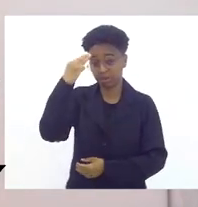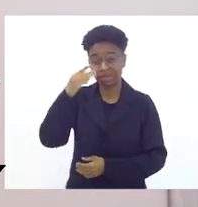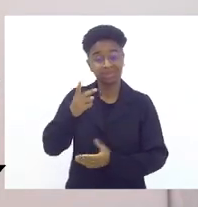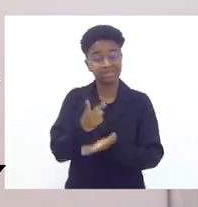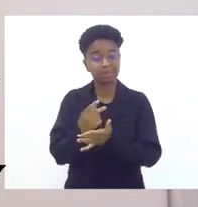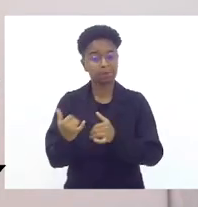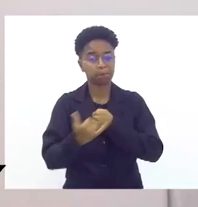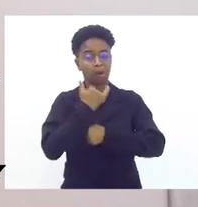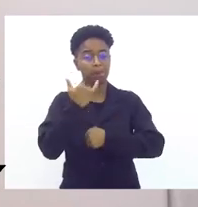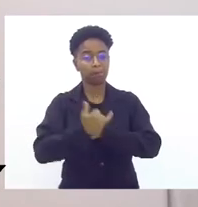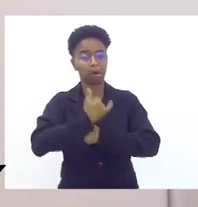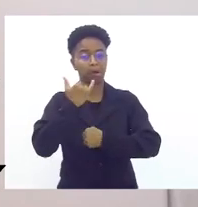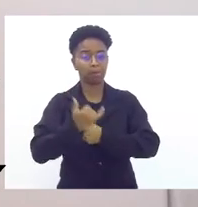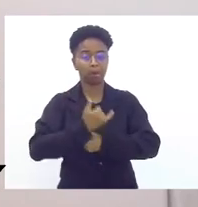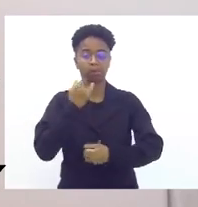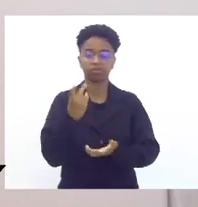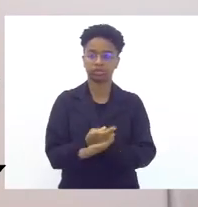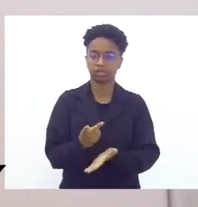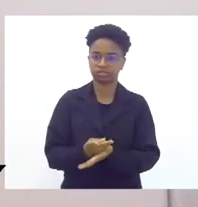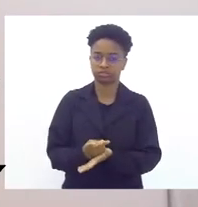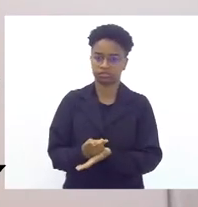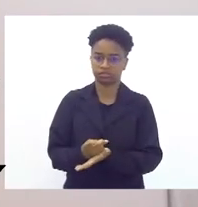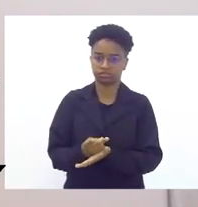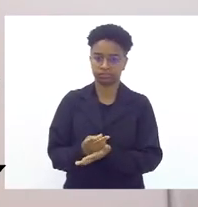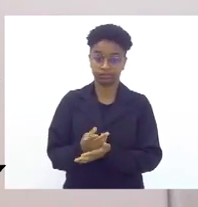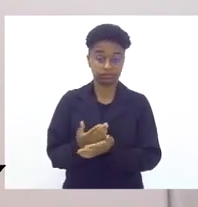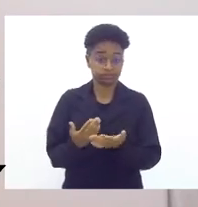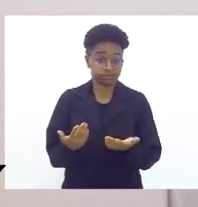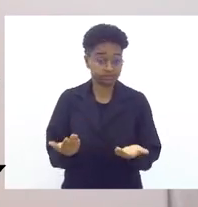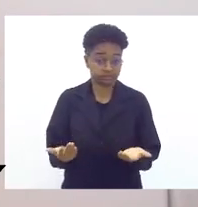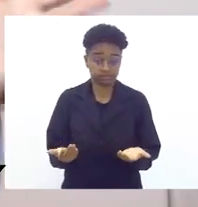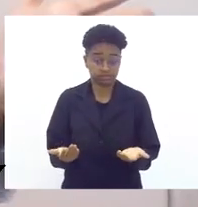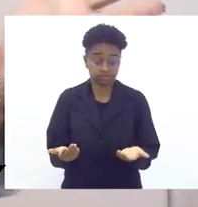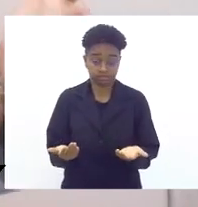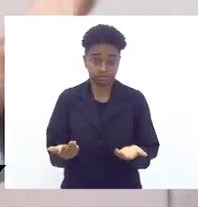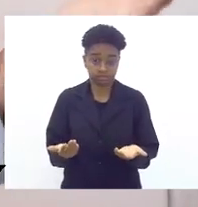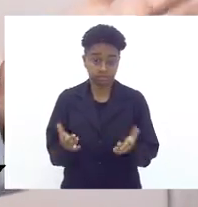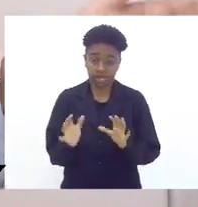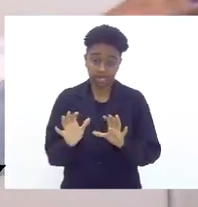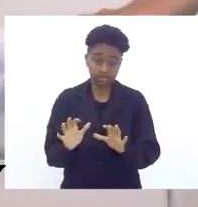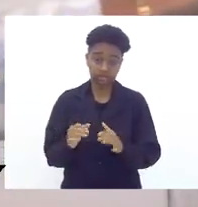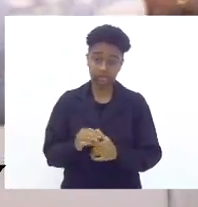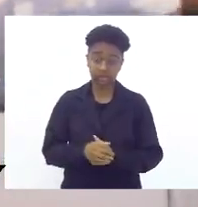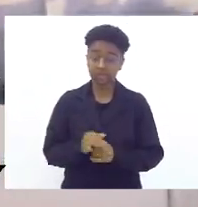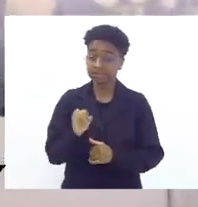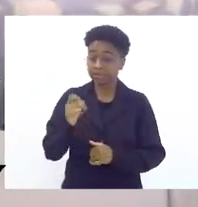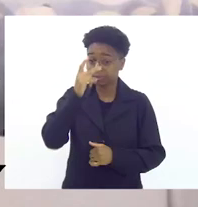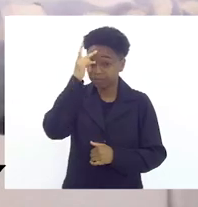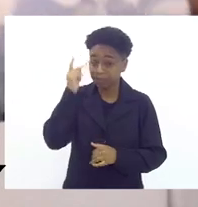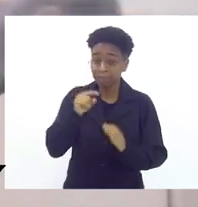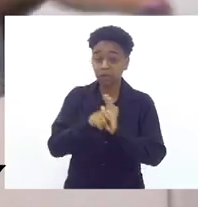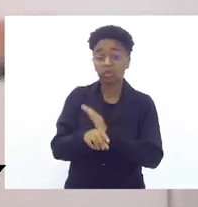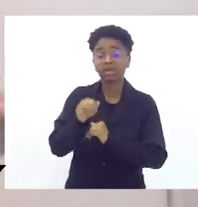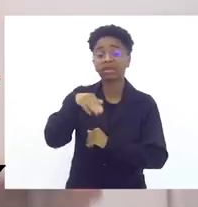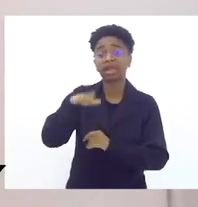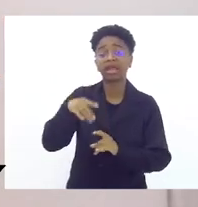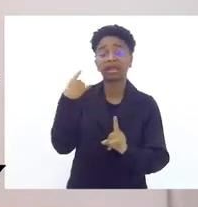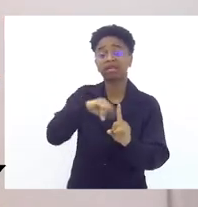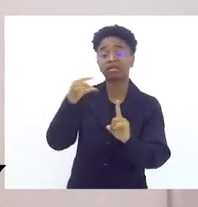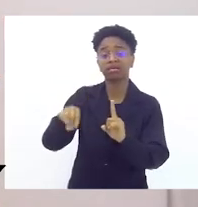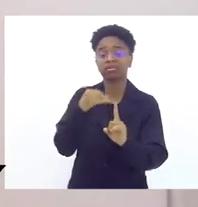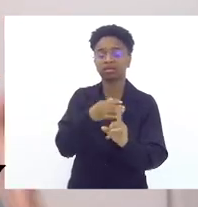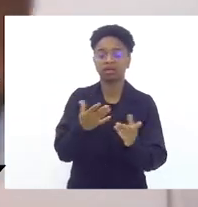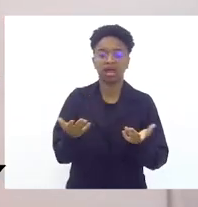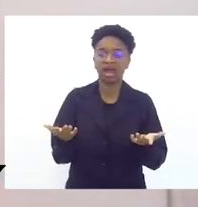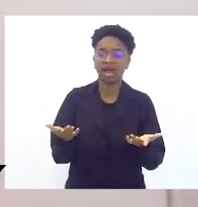constantemente e diante né e é aquilo quando a pessoa perguntava Mas quem foi que te agrediu Ah